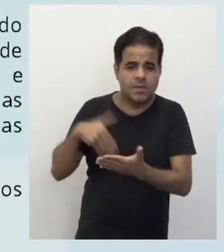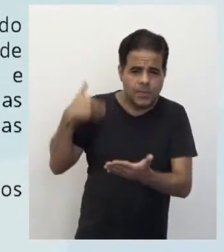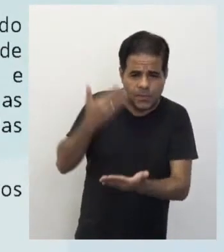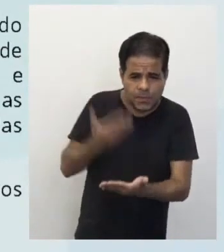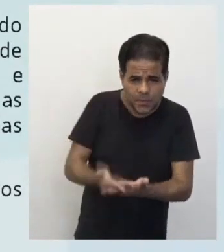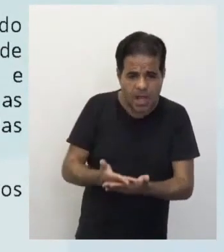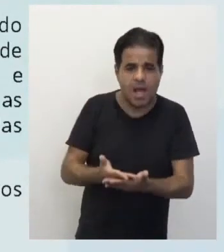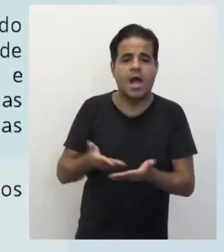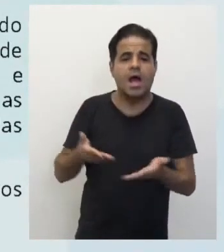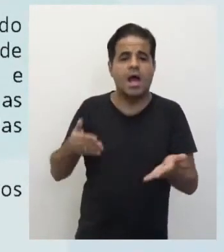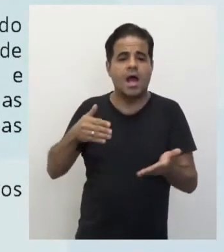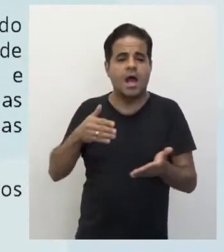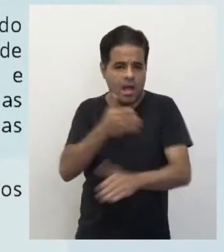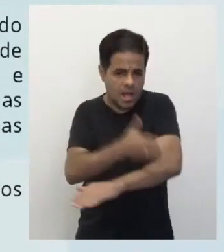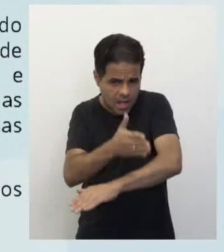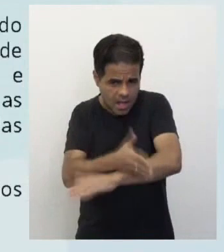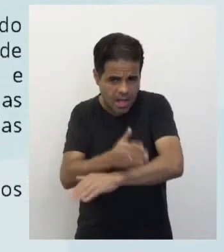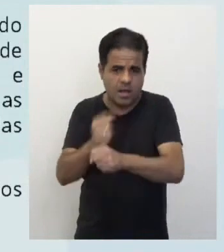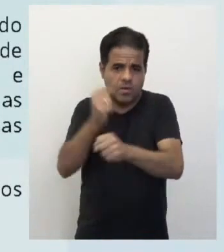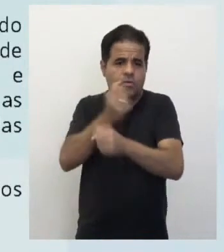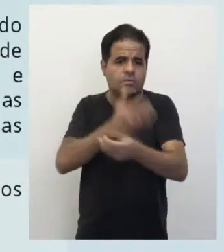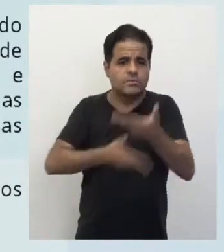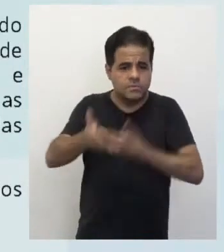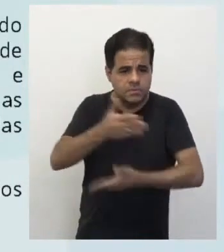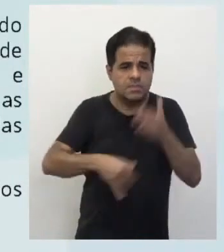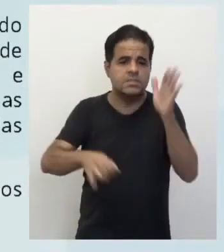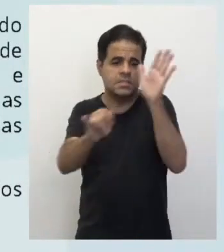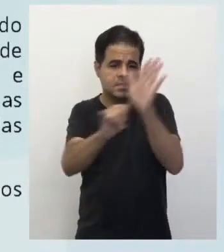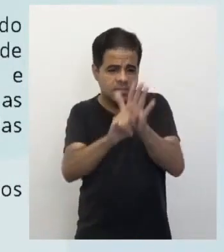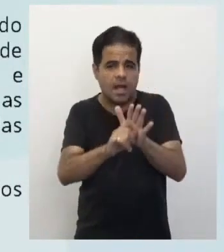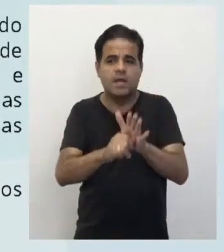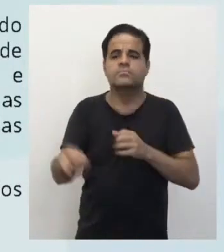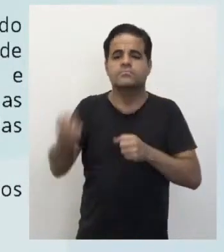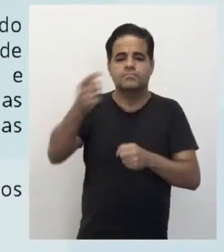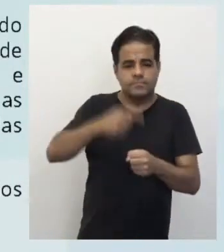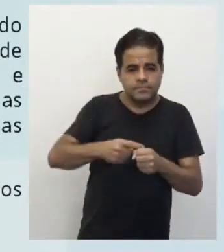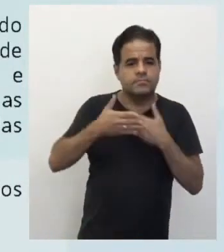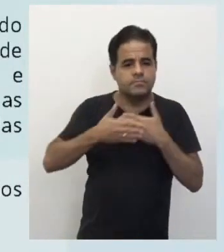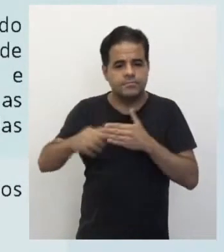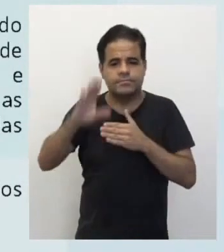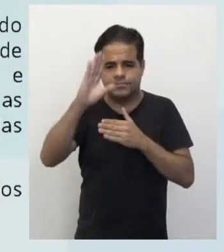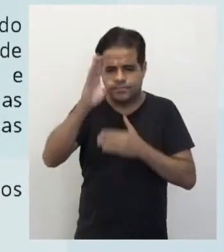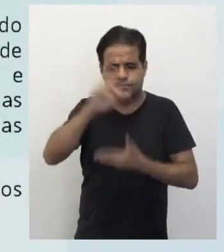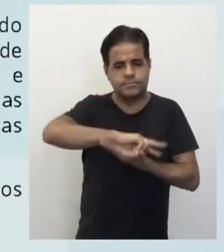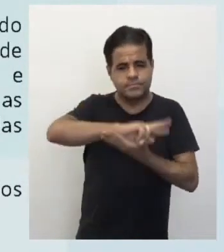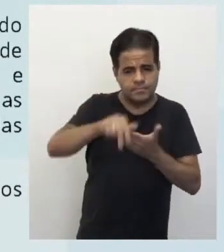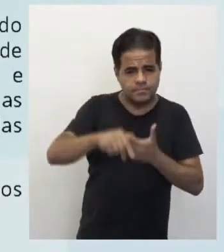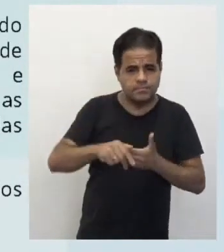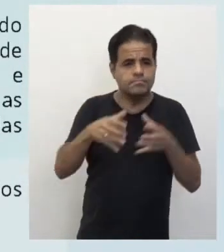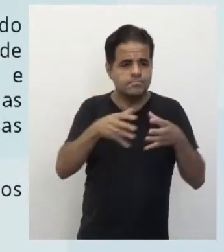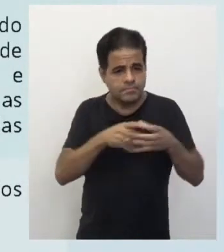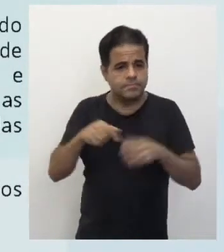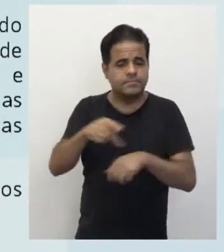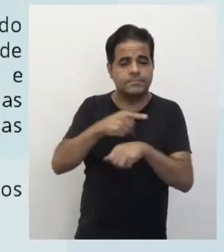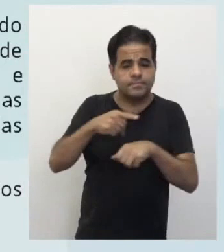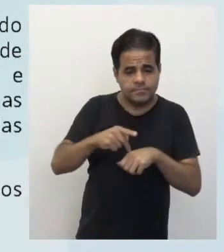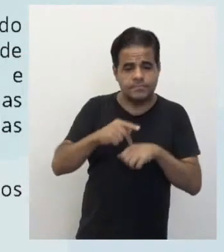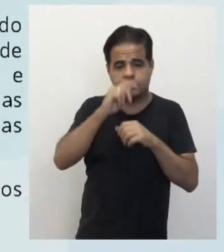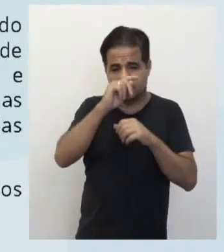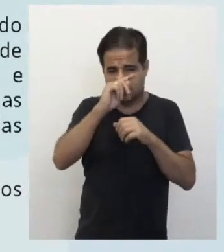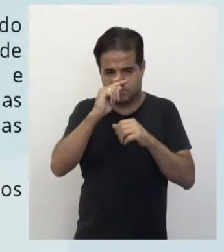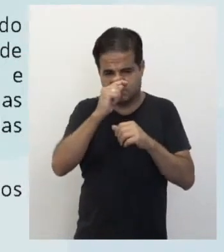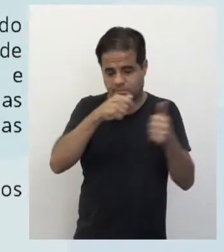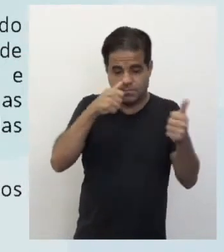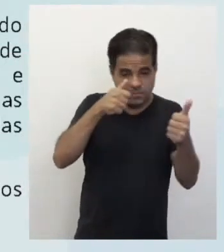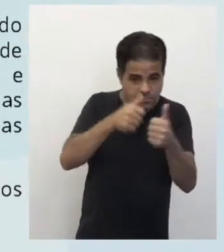Moderna, relacionando-as à construção das identidades. Retomar as principais características das civilizações do Oriente